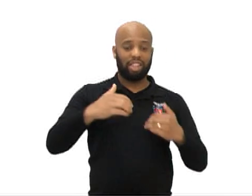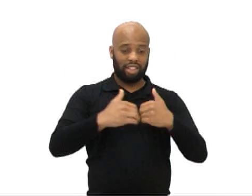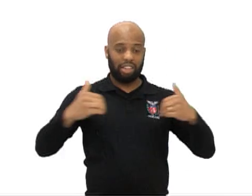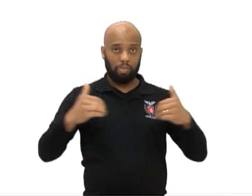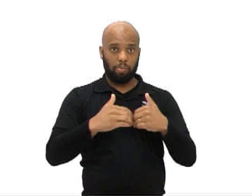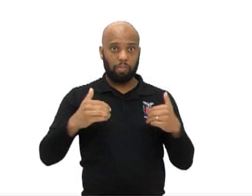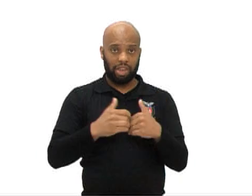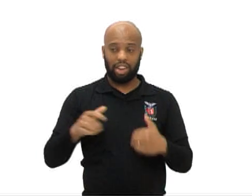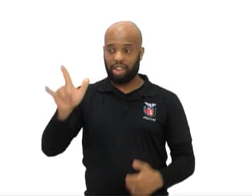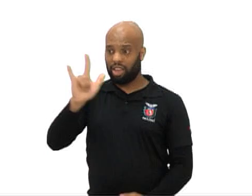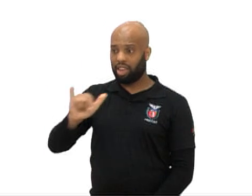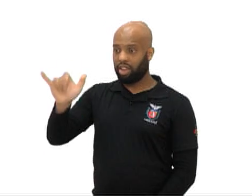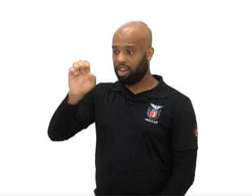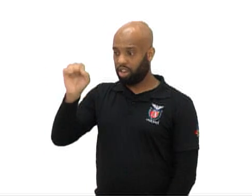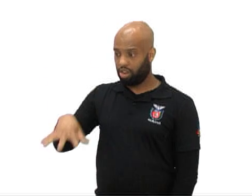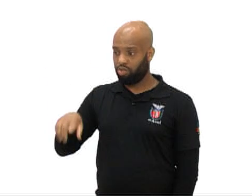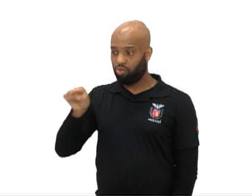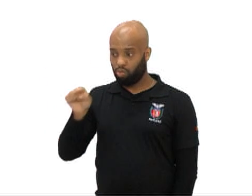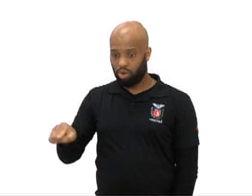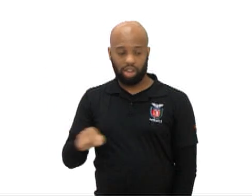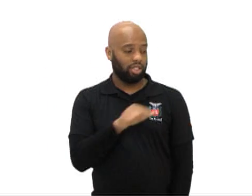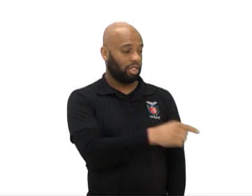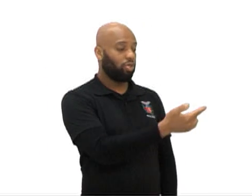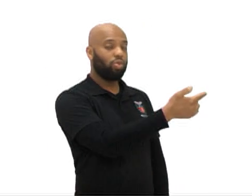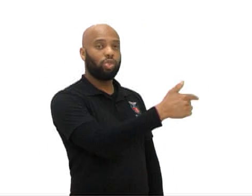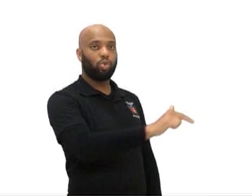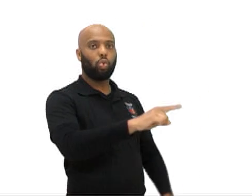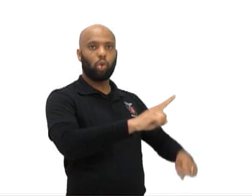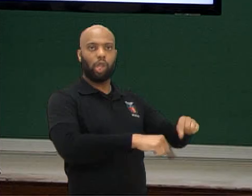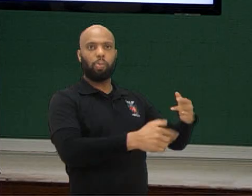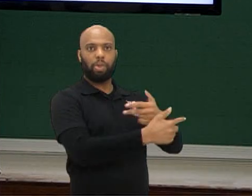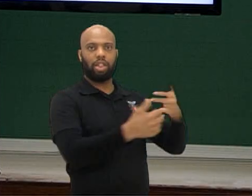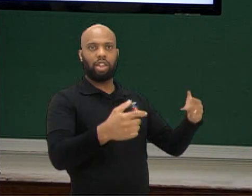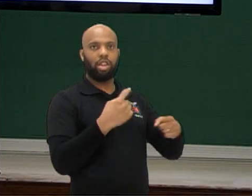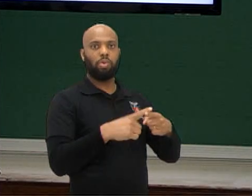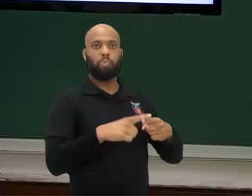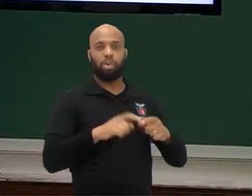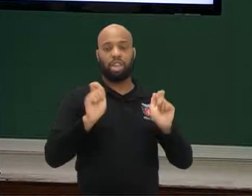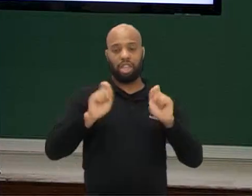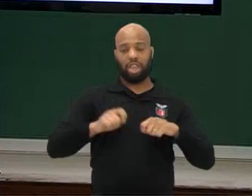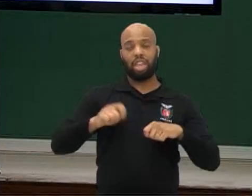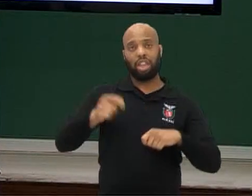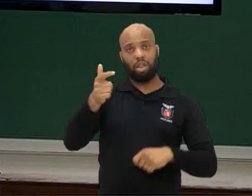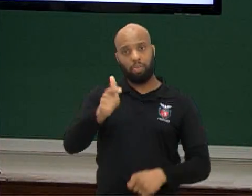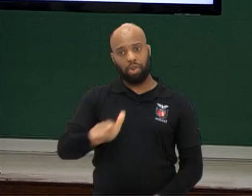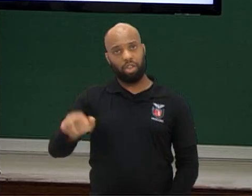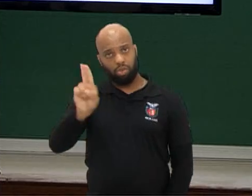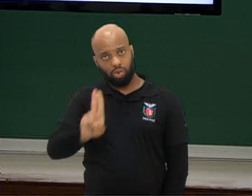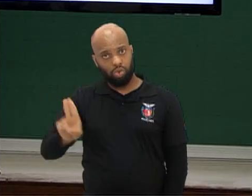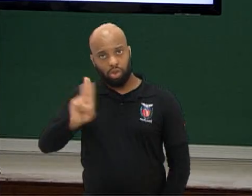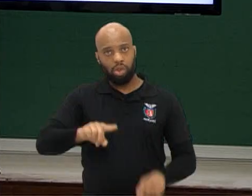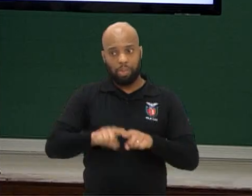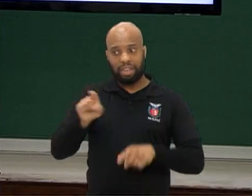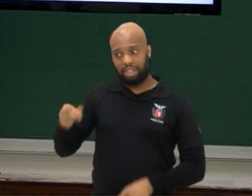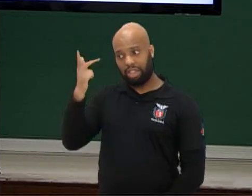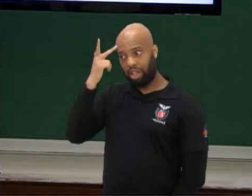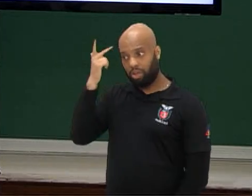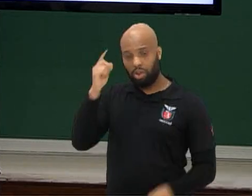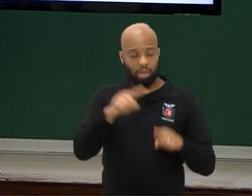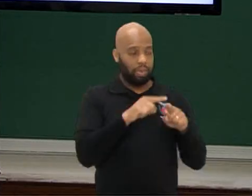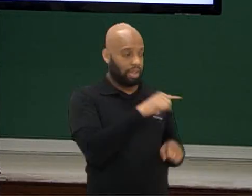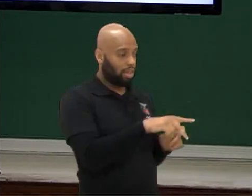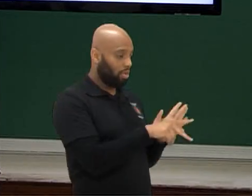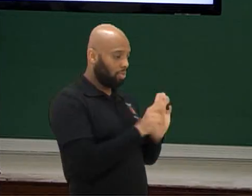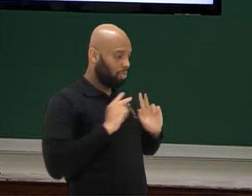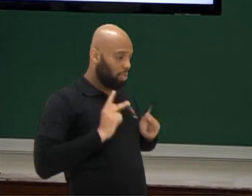lixo orgânico dos demais materiais? Se a professora falou que é tudo reciclável, só que um é reciclado naturalmente e o outro é reciclado